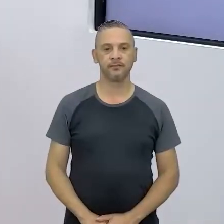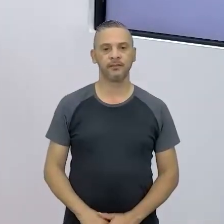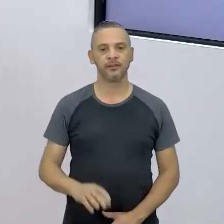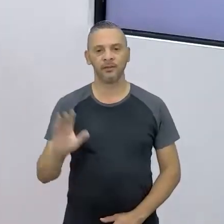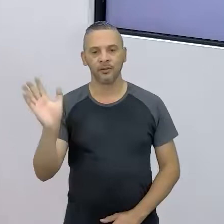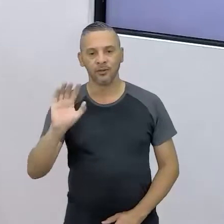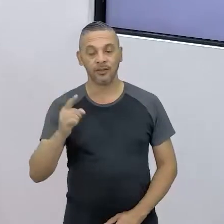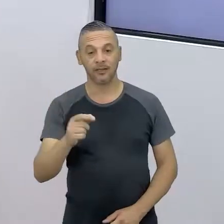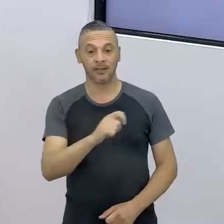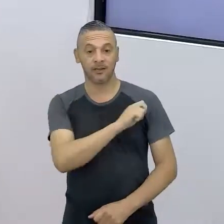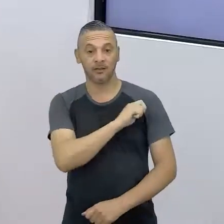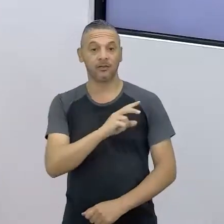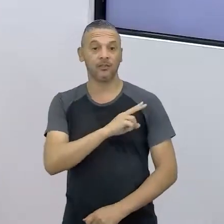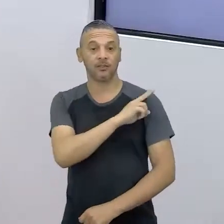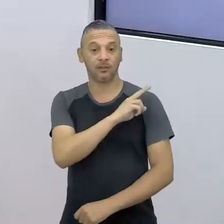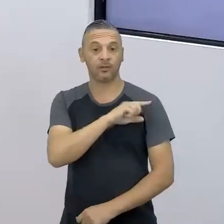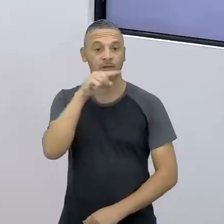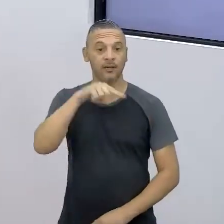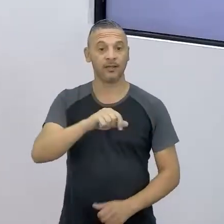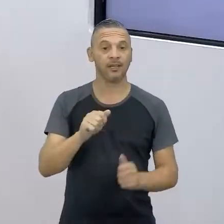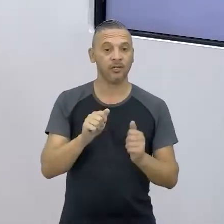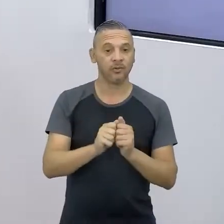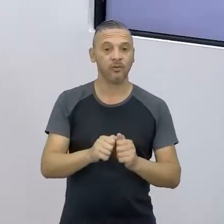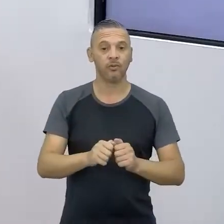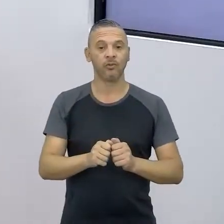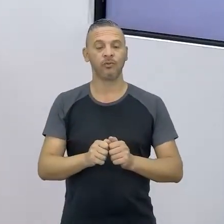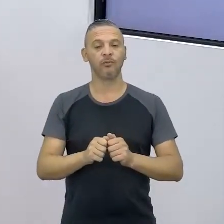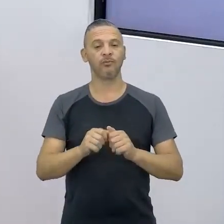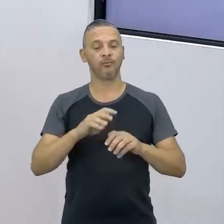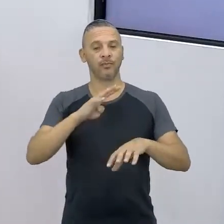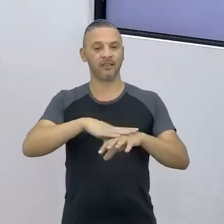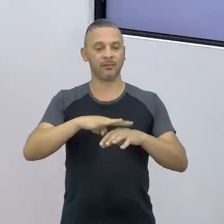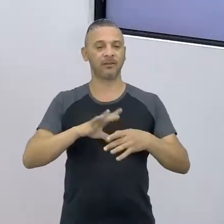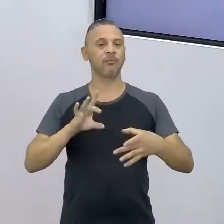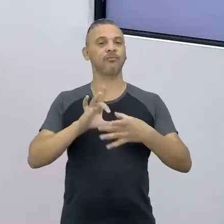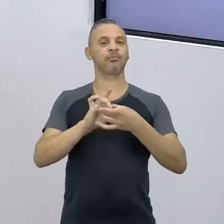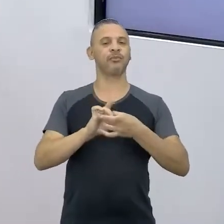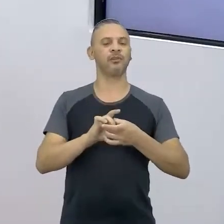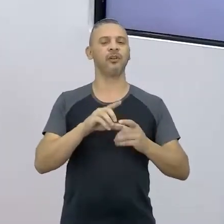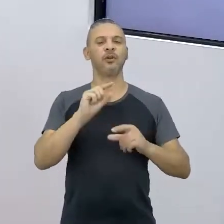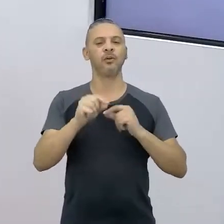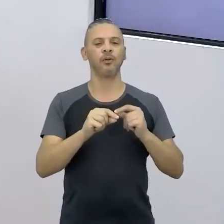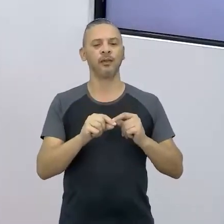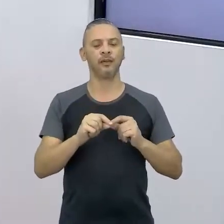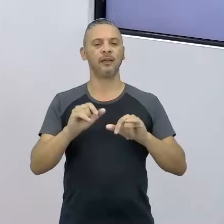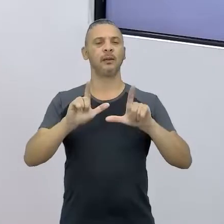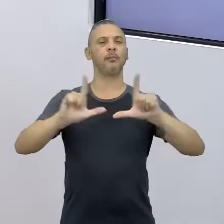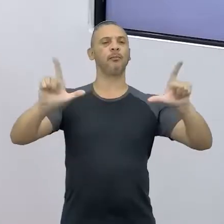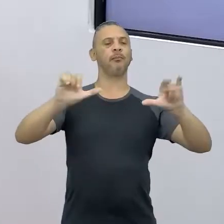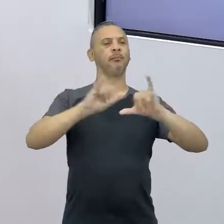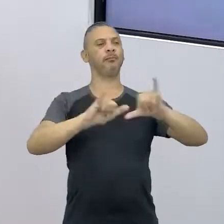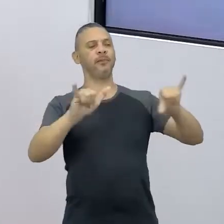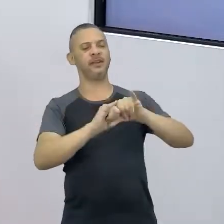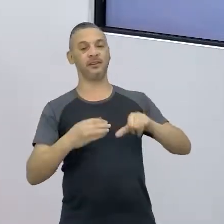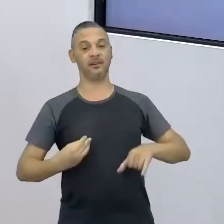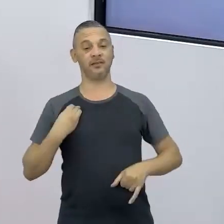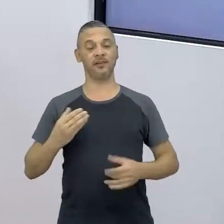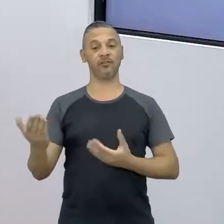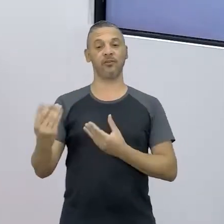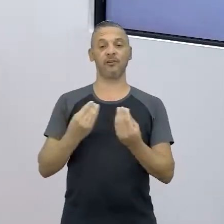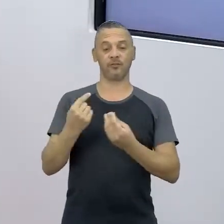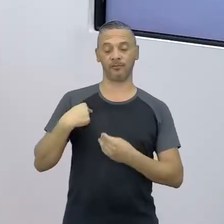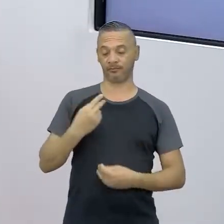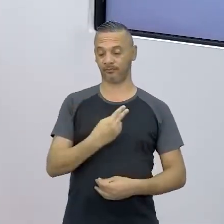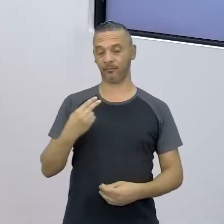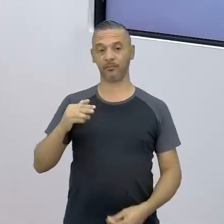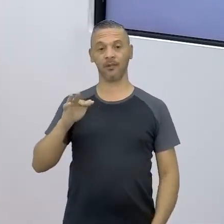estudantes do segundo ano que estão comigo aqui no Matemática Conectada, a influência da mídia na vida dos jovens. Eu sou a professora Fernanda